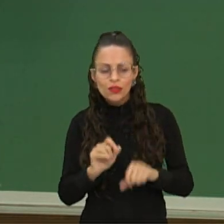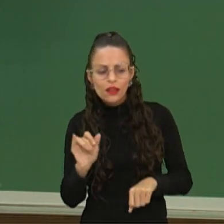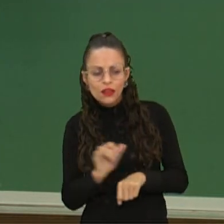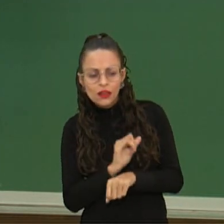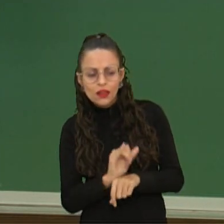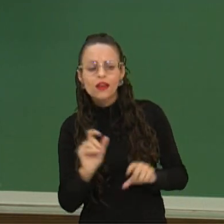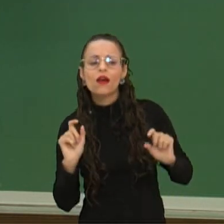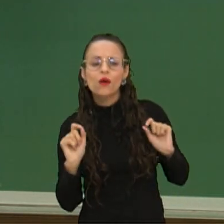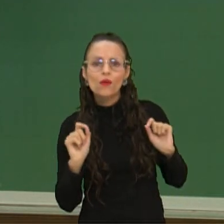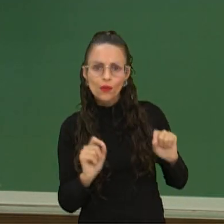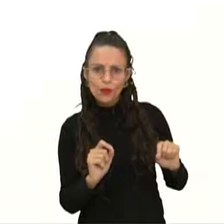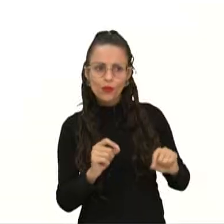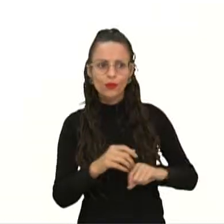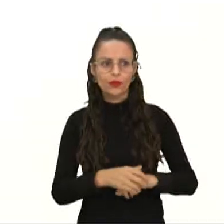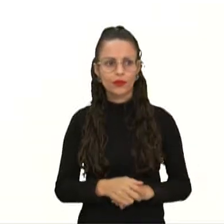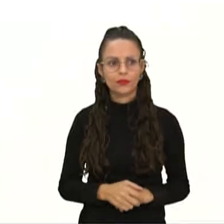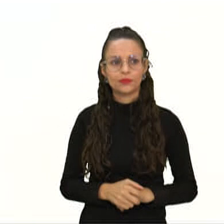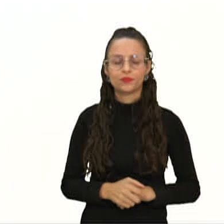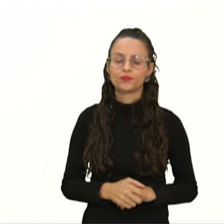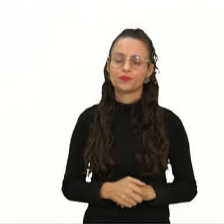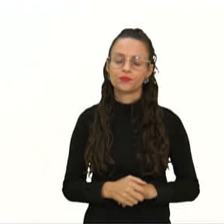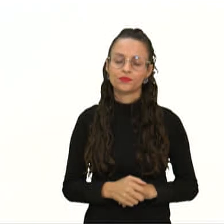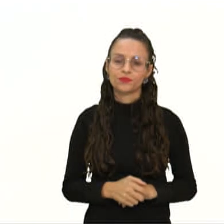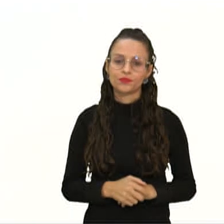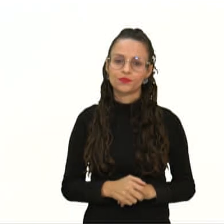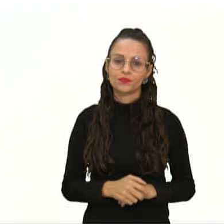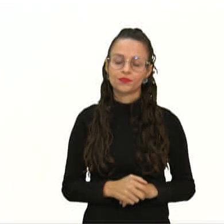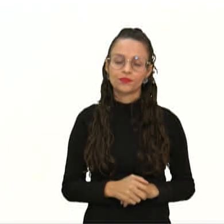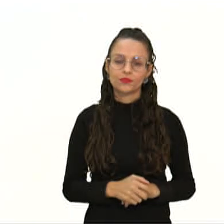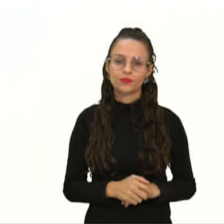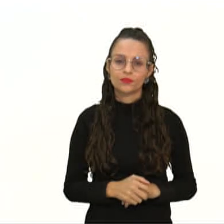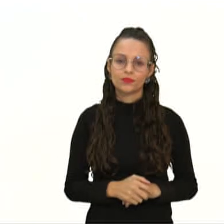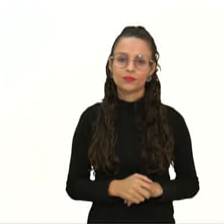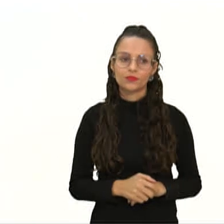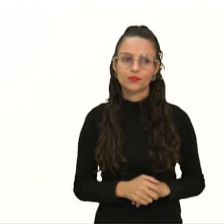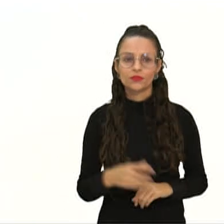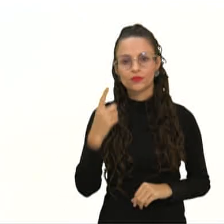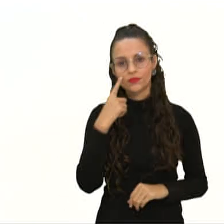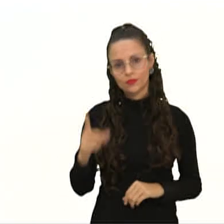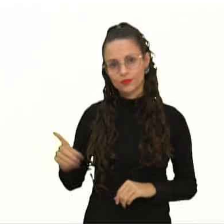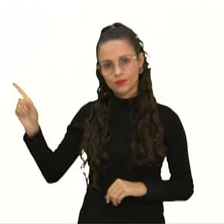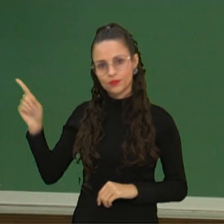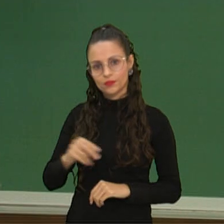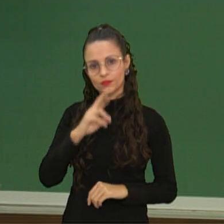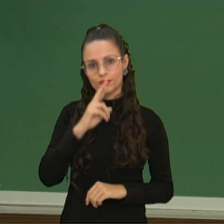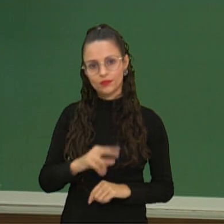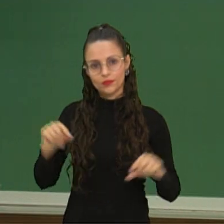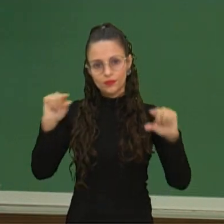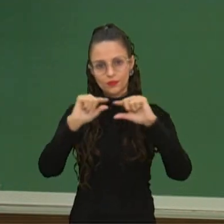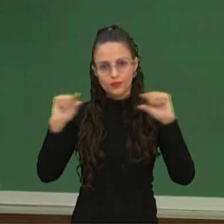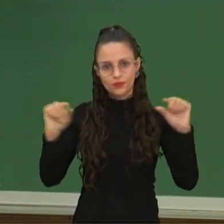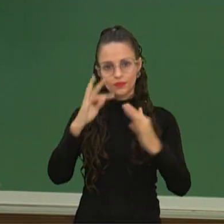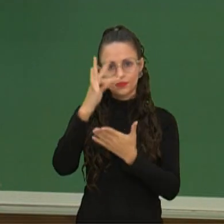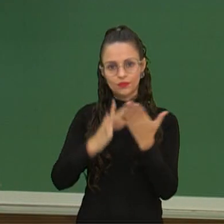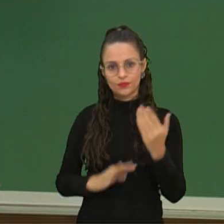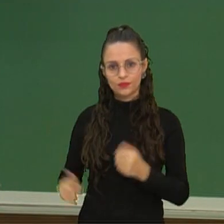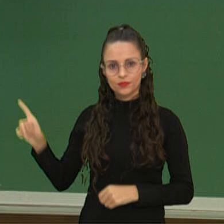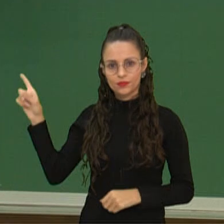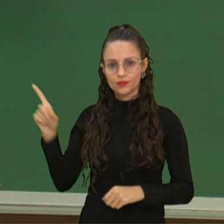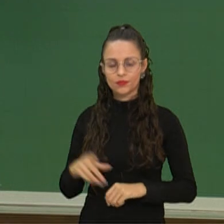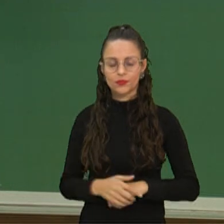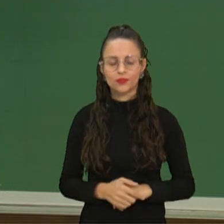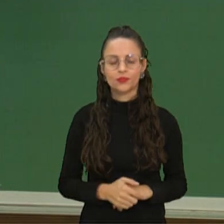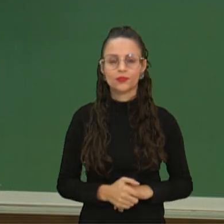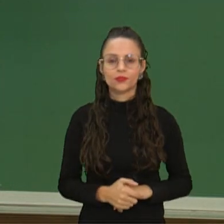lidar? We have to deal with lots of emotions. Bem que tá aqui, ó. Deal no texto.